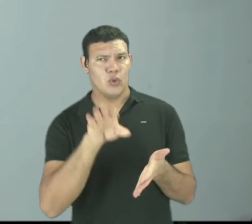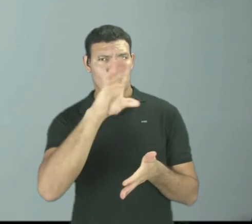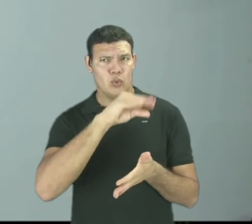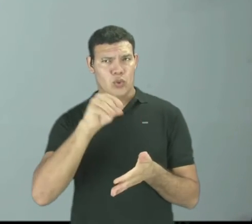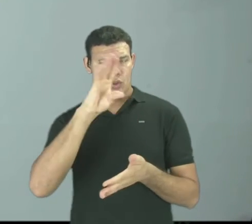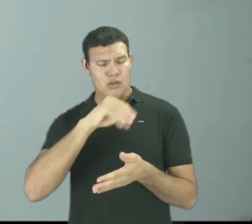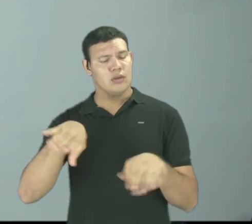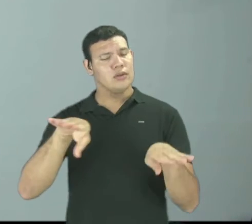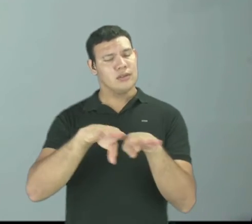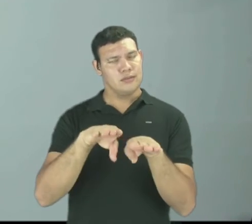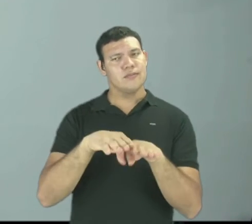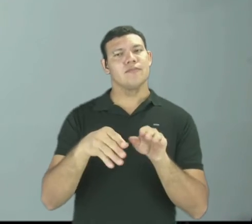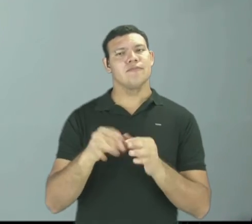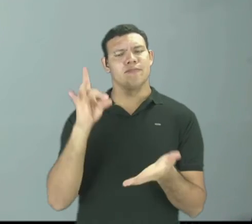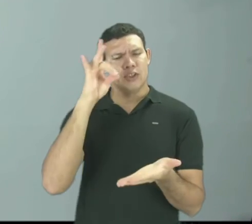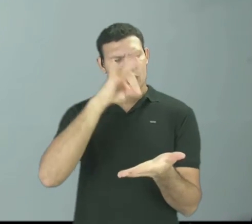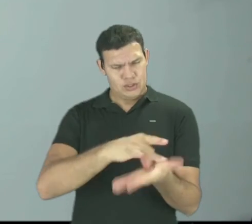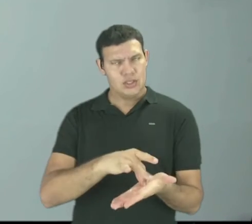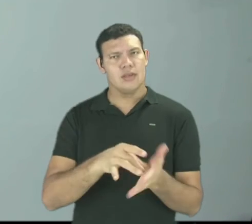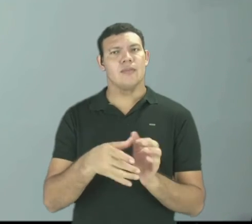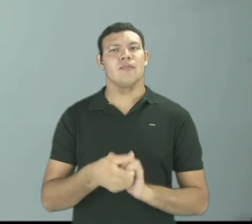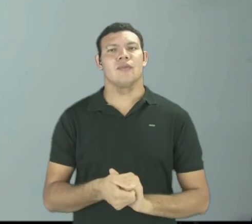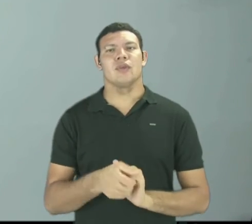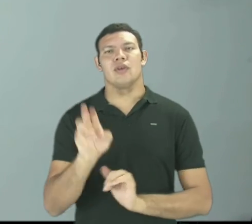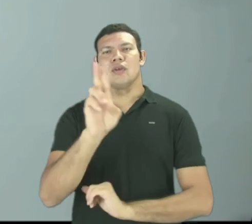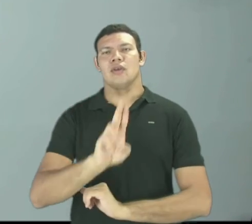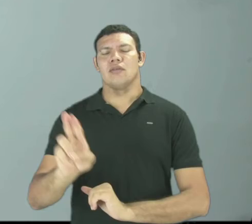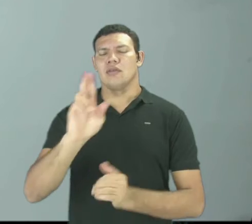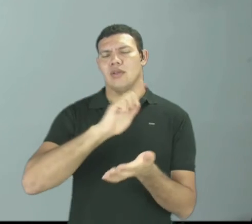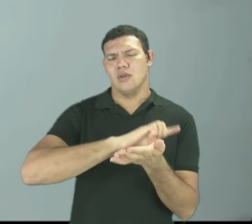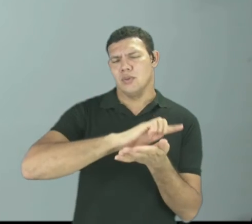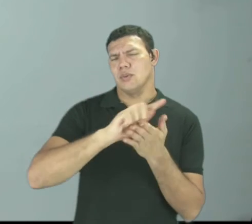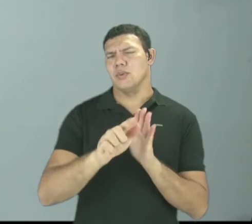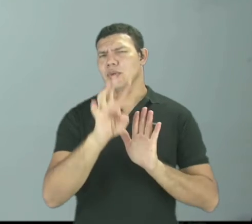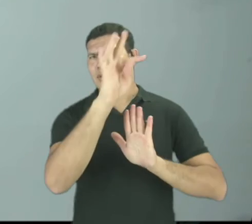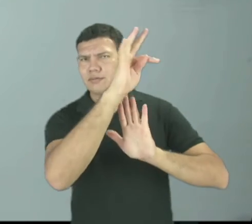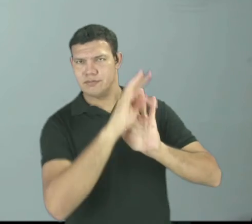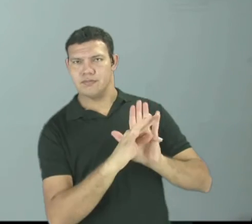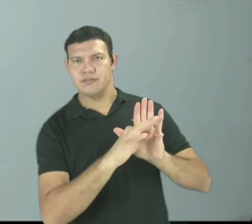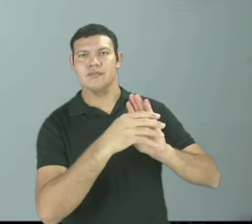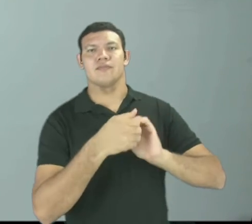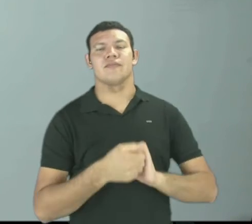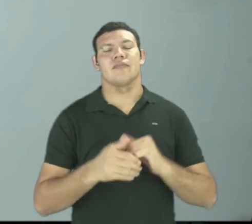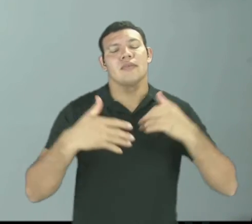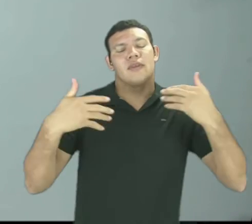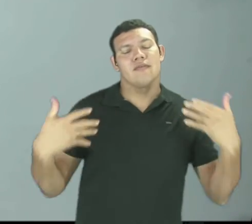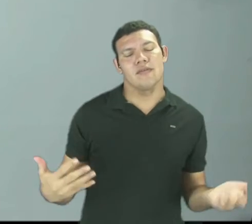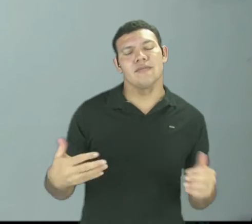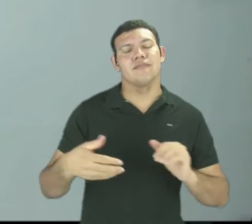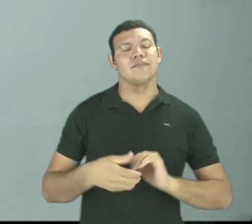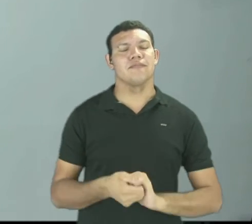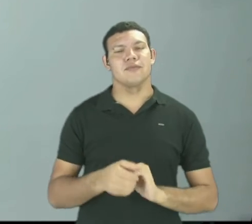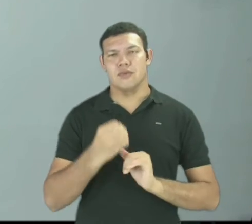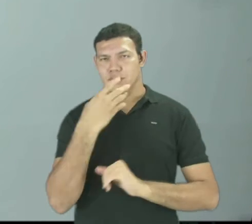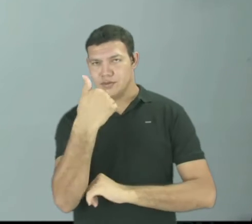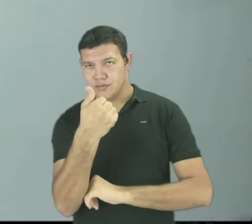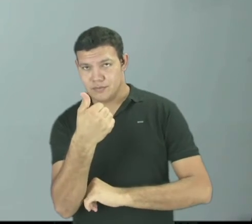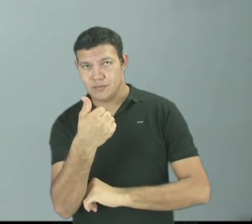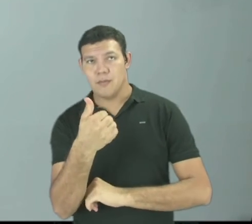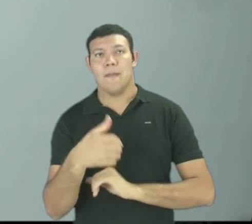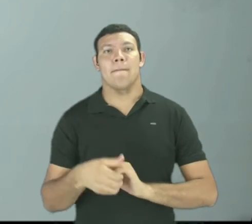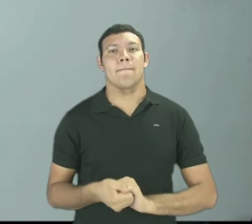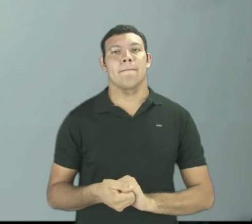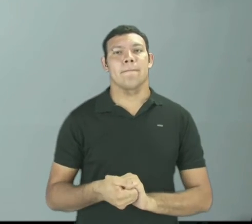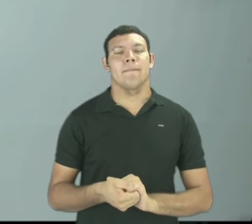reais, entendem? Quando vocês estiverem utilizando gêneros textuais e, enfim, tá bom?